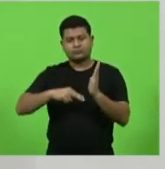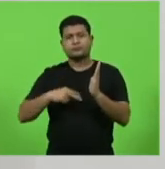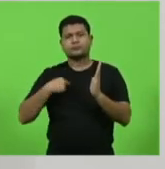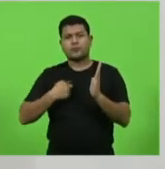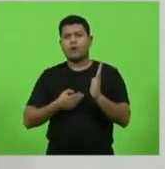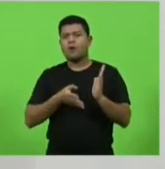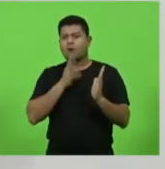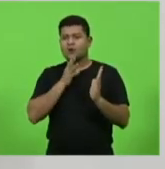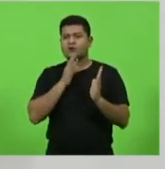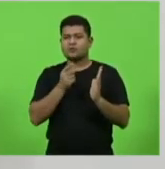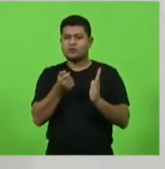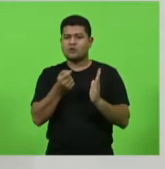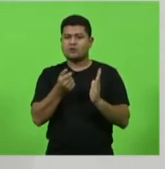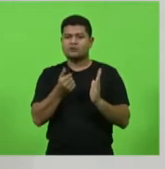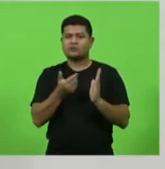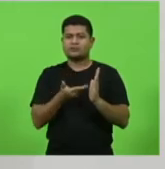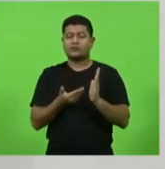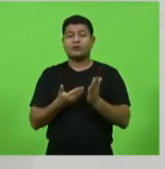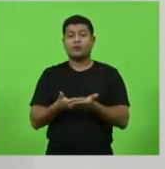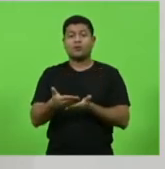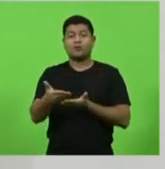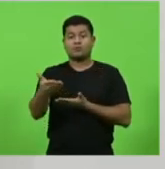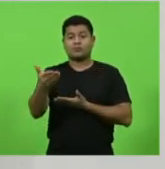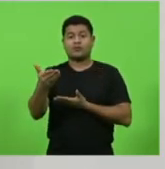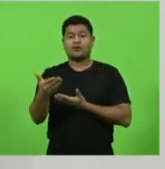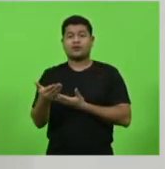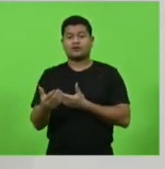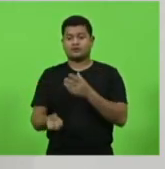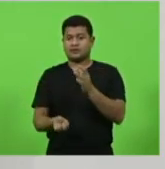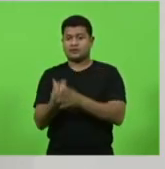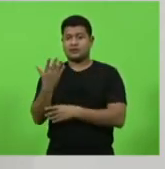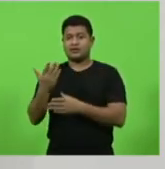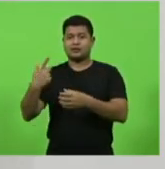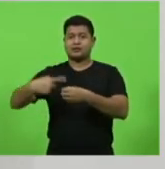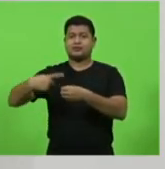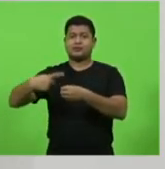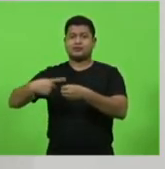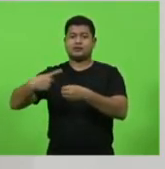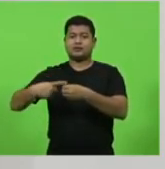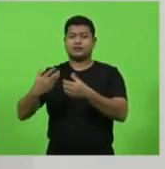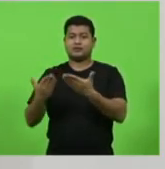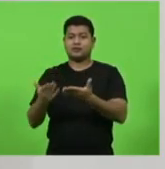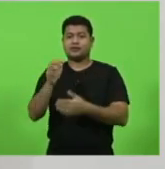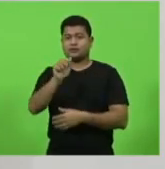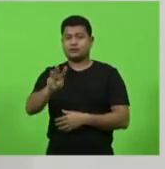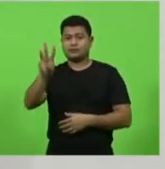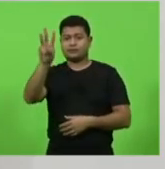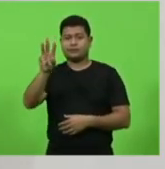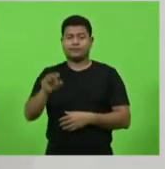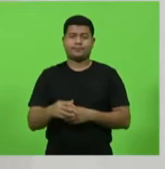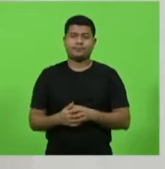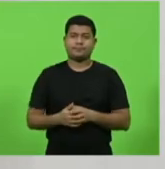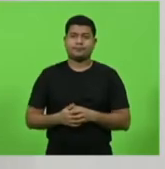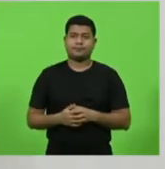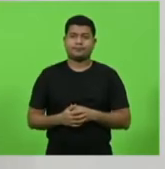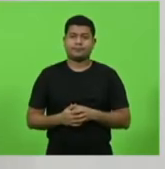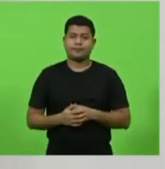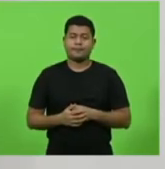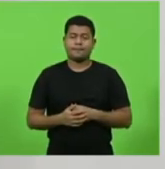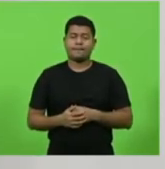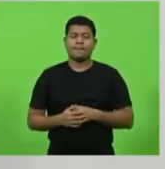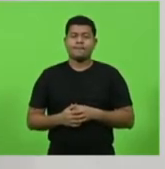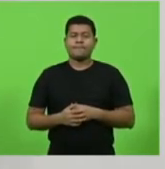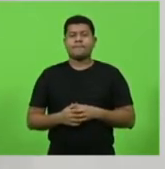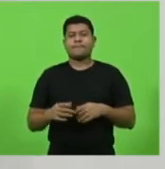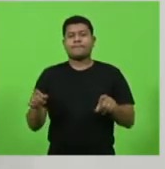um pouquinho do início da história do município de Alfredo Wagner. Também